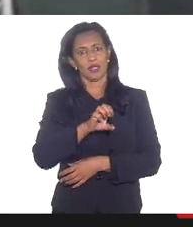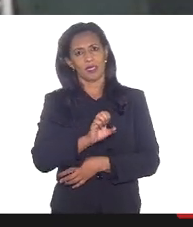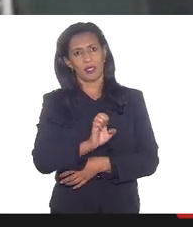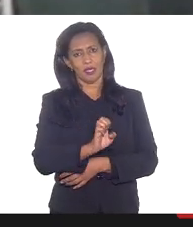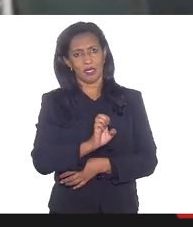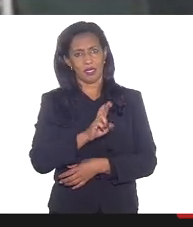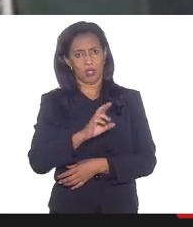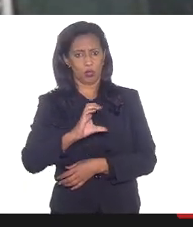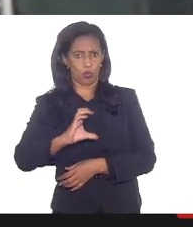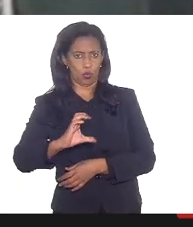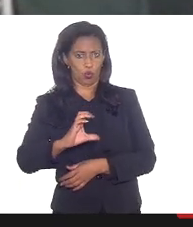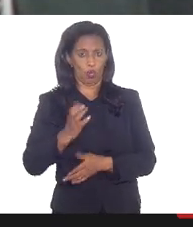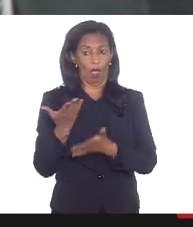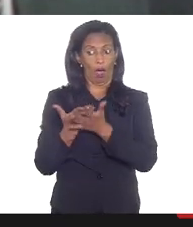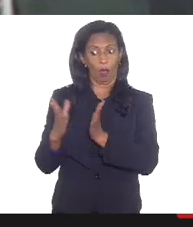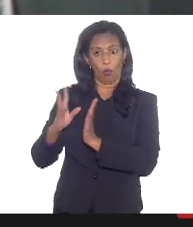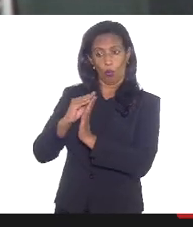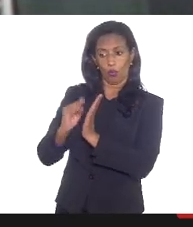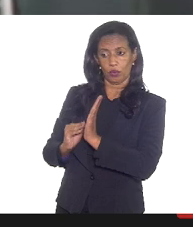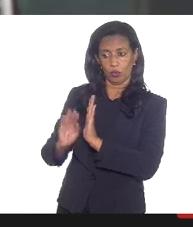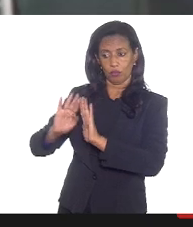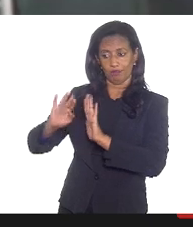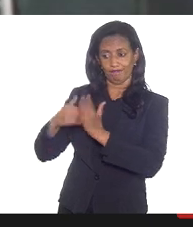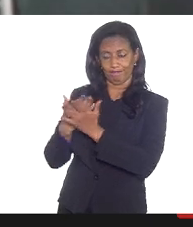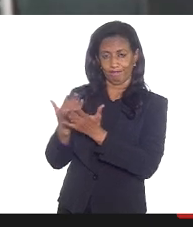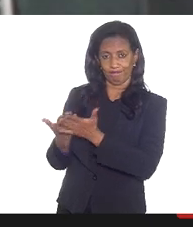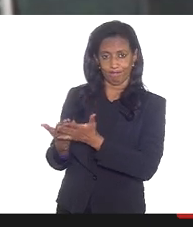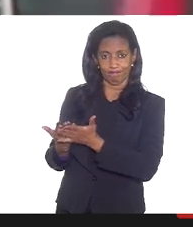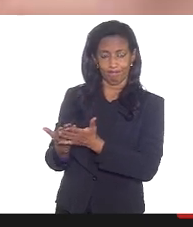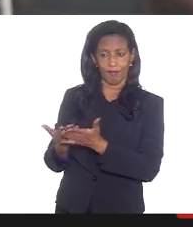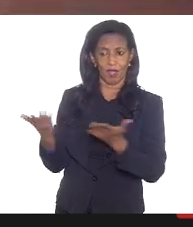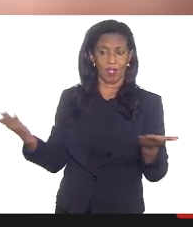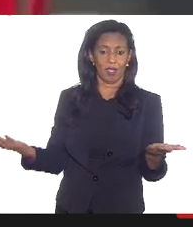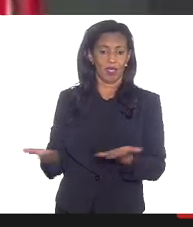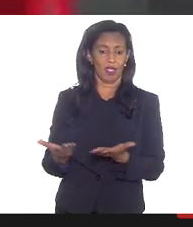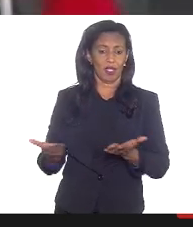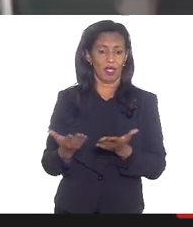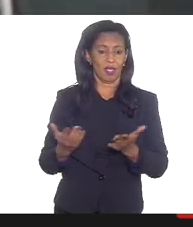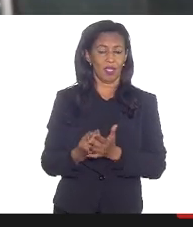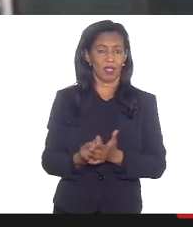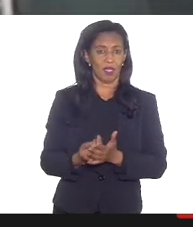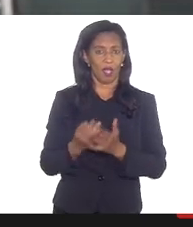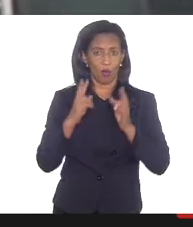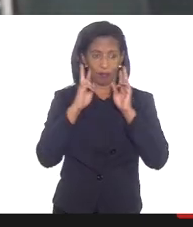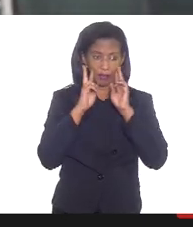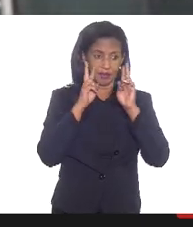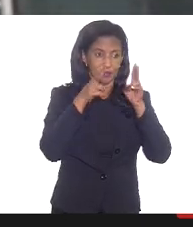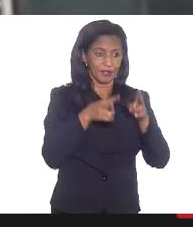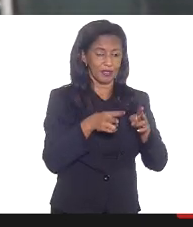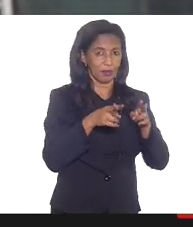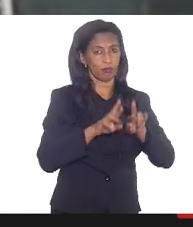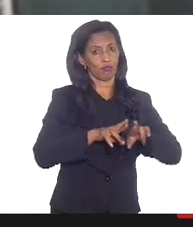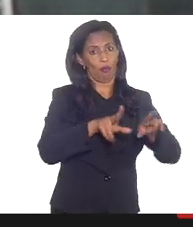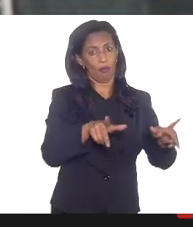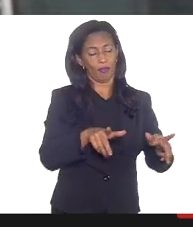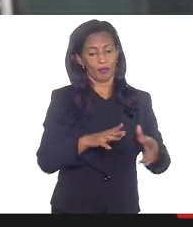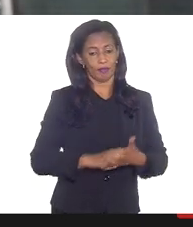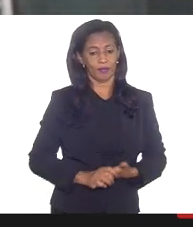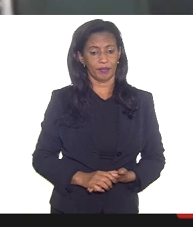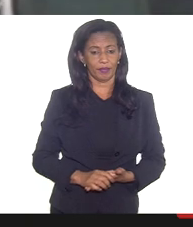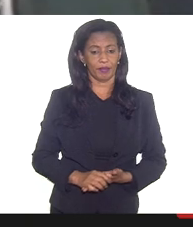o conteúdo da sala de aula e agora vai se aplicar habilidades visando o Enem.